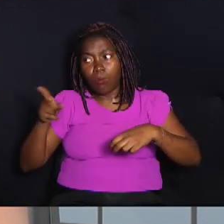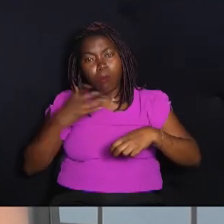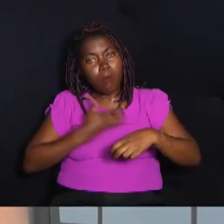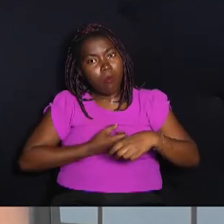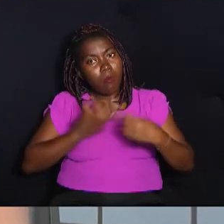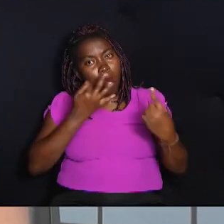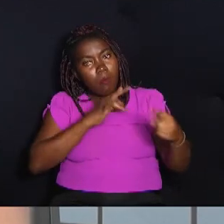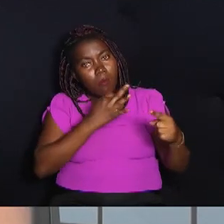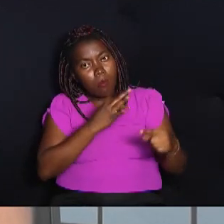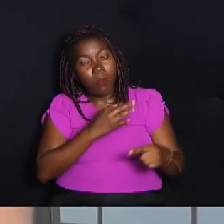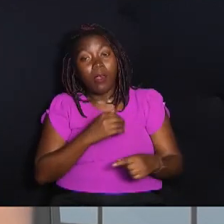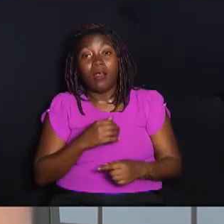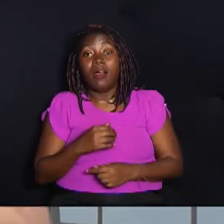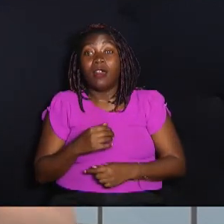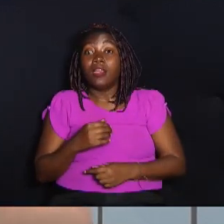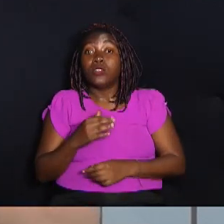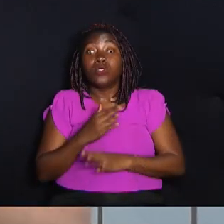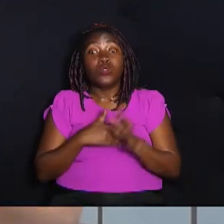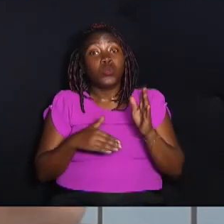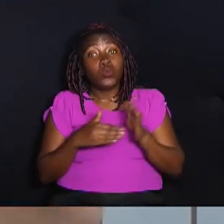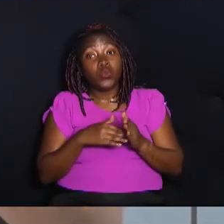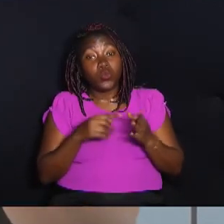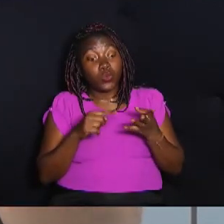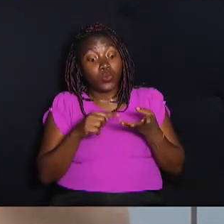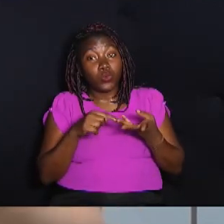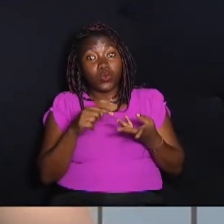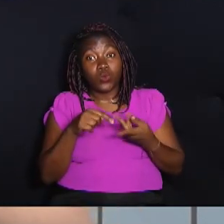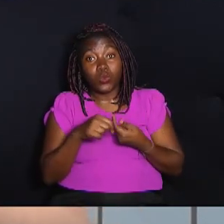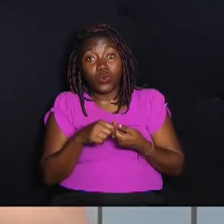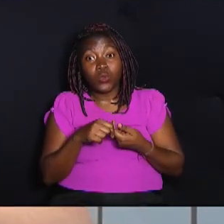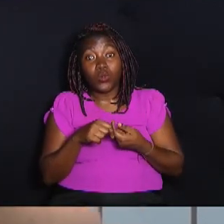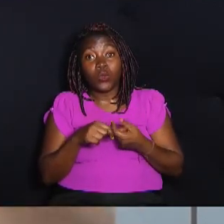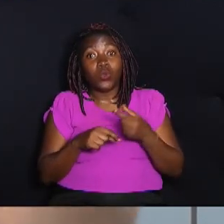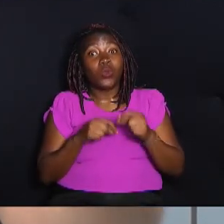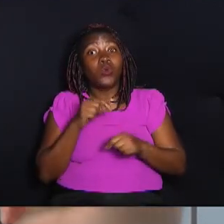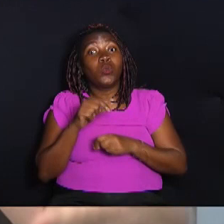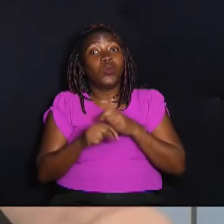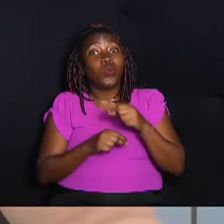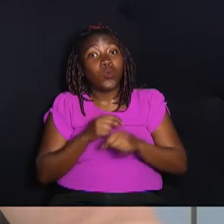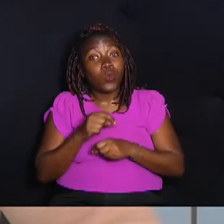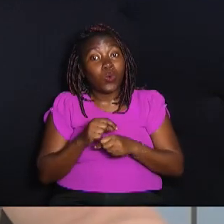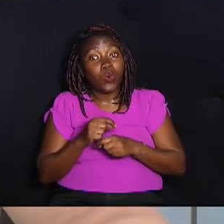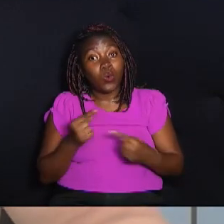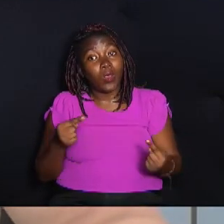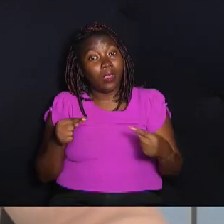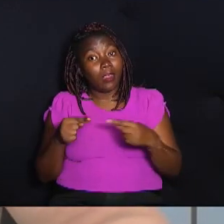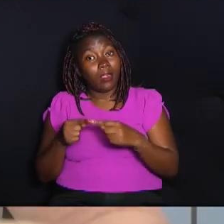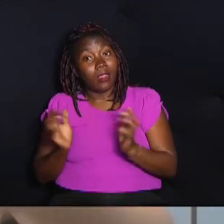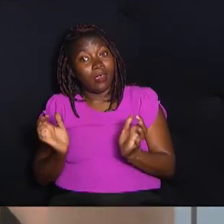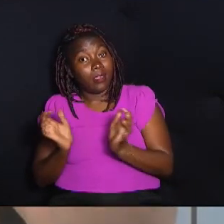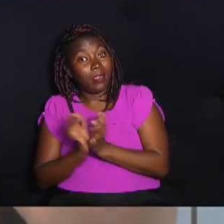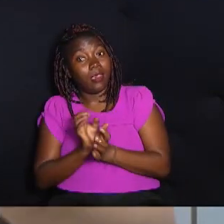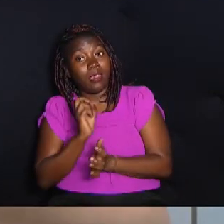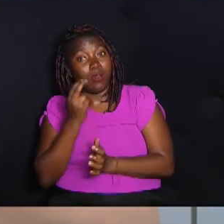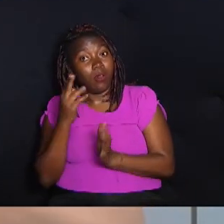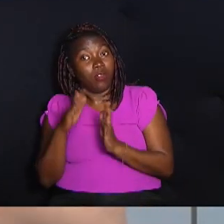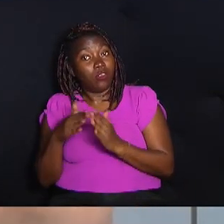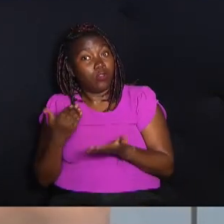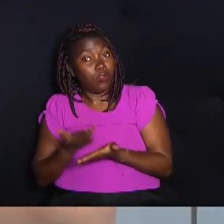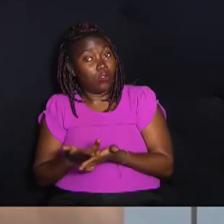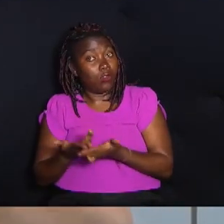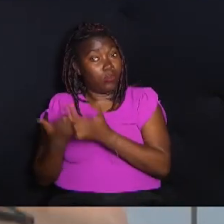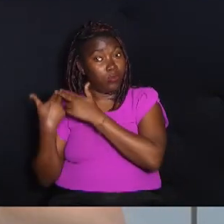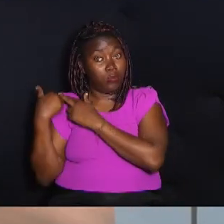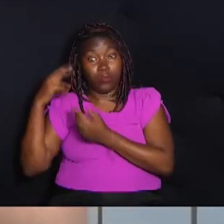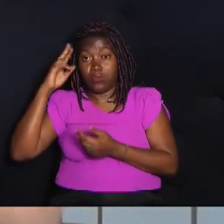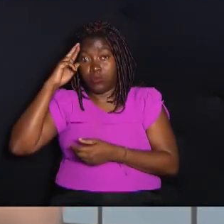Então, tudo isso ficava no âmbito ou da classe ou daquela escola, né? Você resolveu o